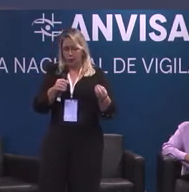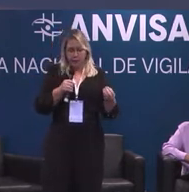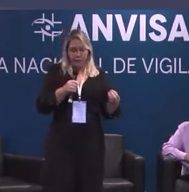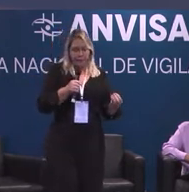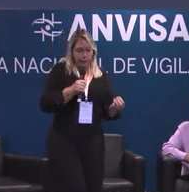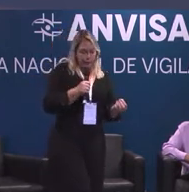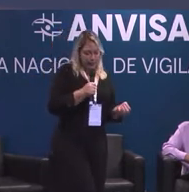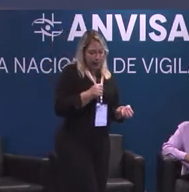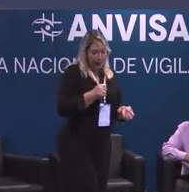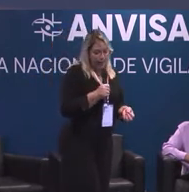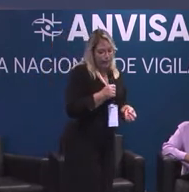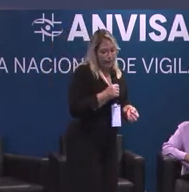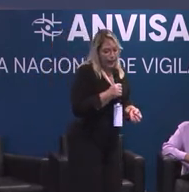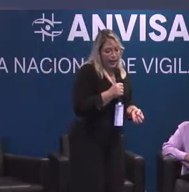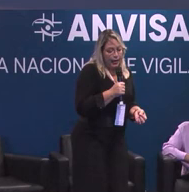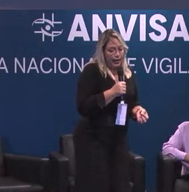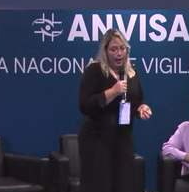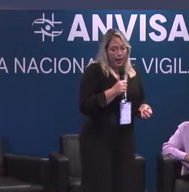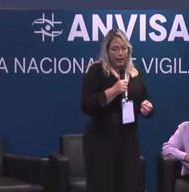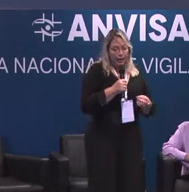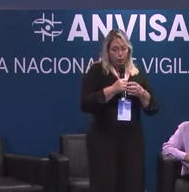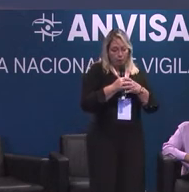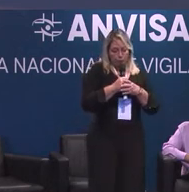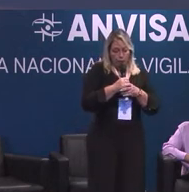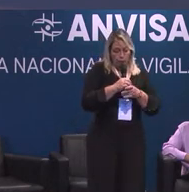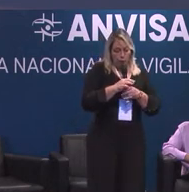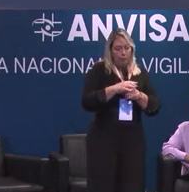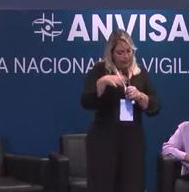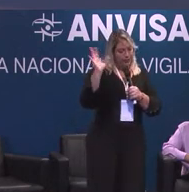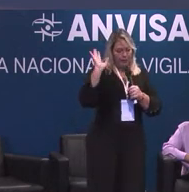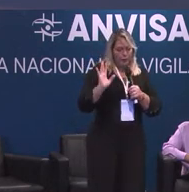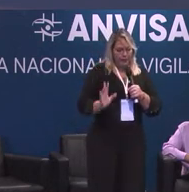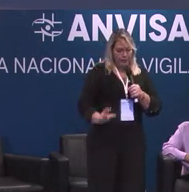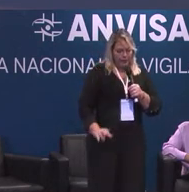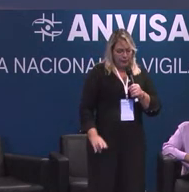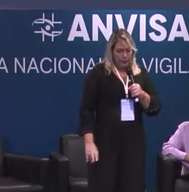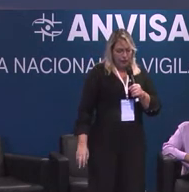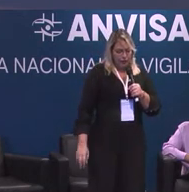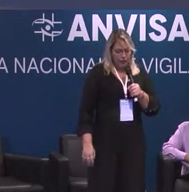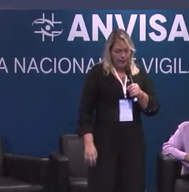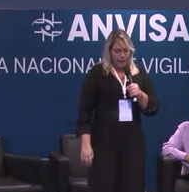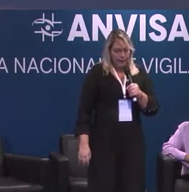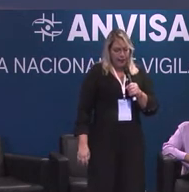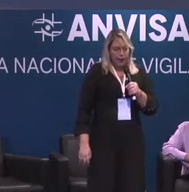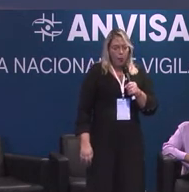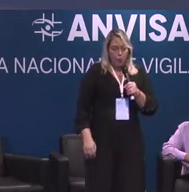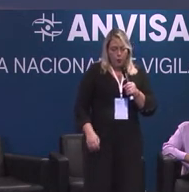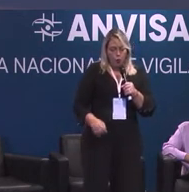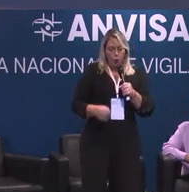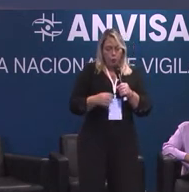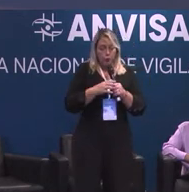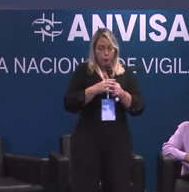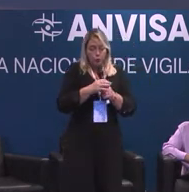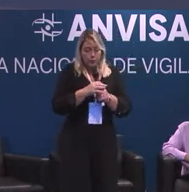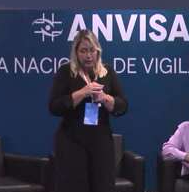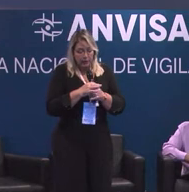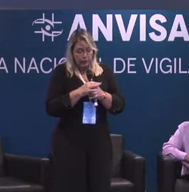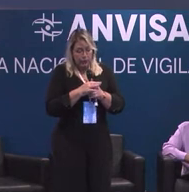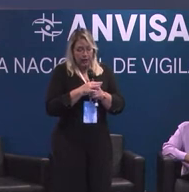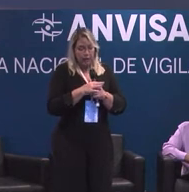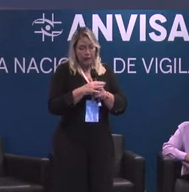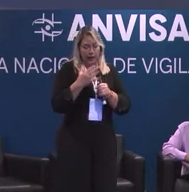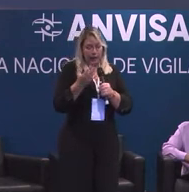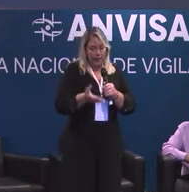saúde. Pode passar. E aí, como isso aí pode passar também, que eu já falei, como pontos positivos,